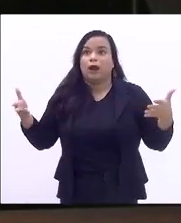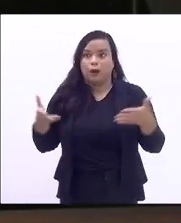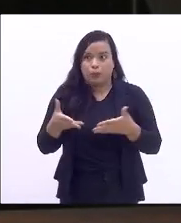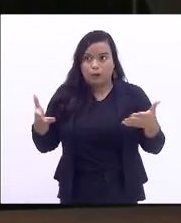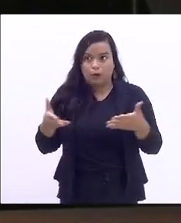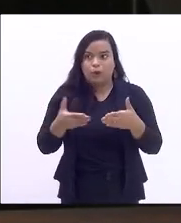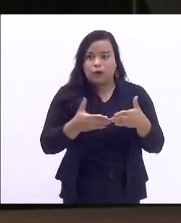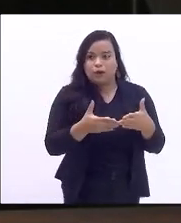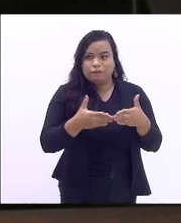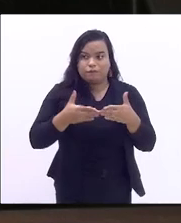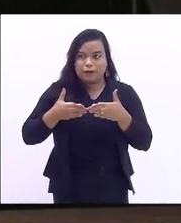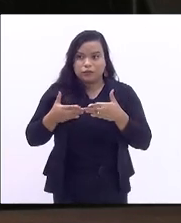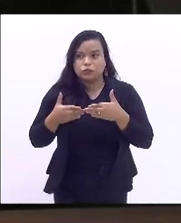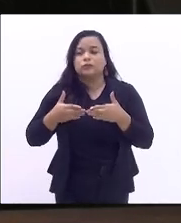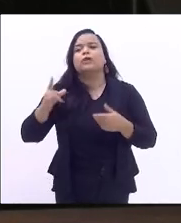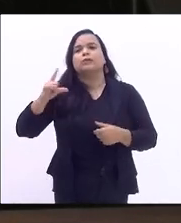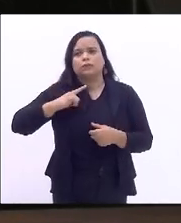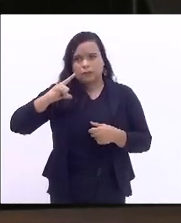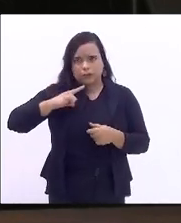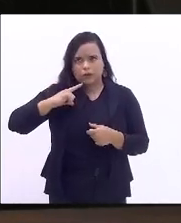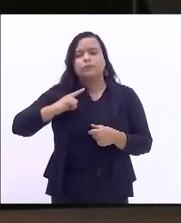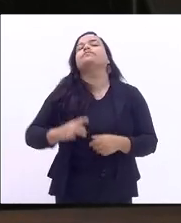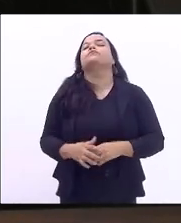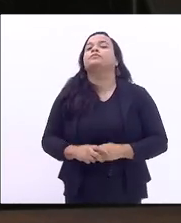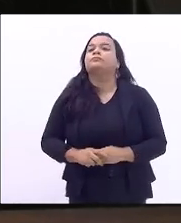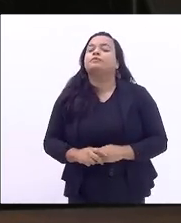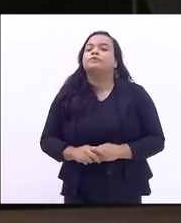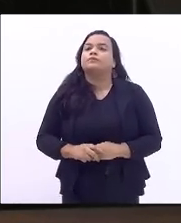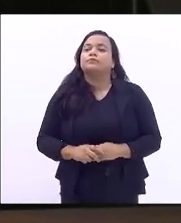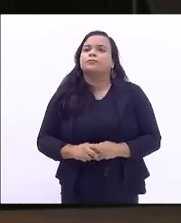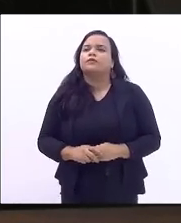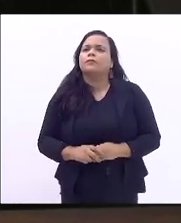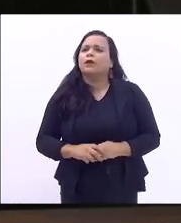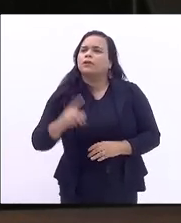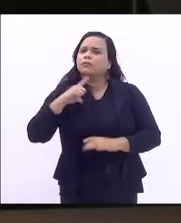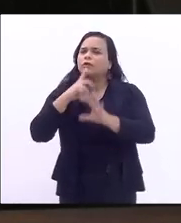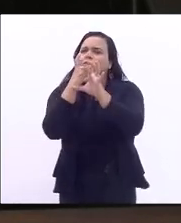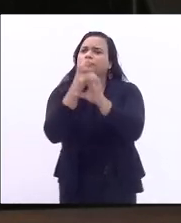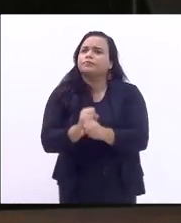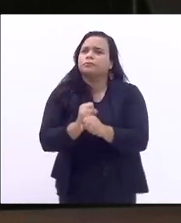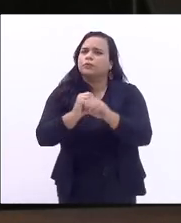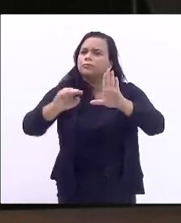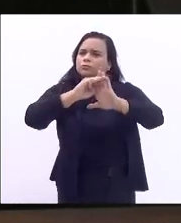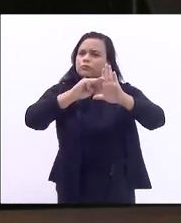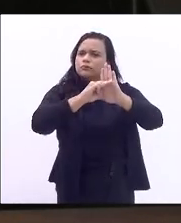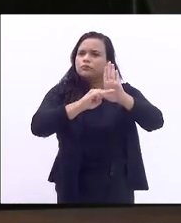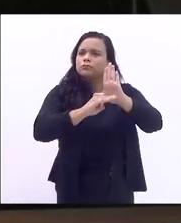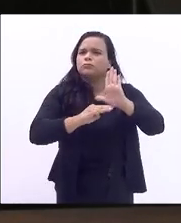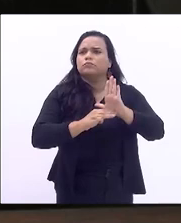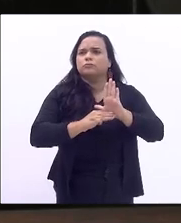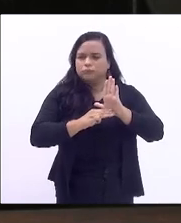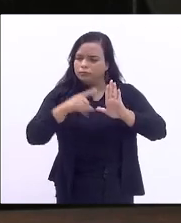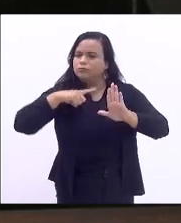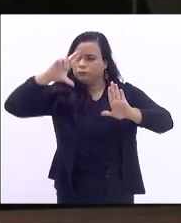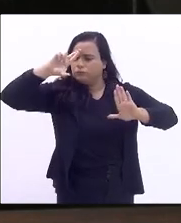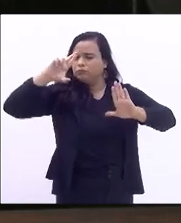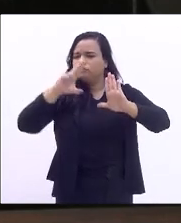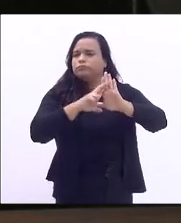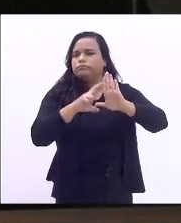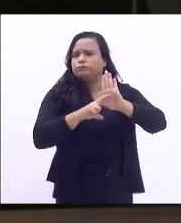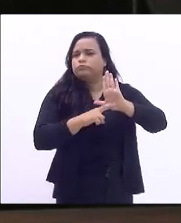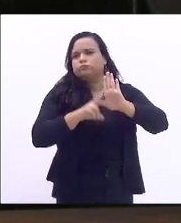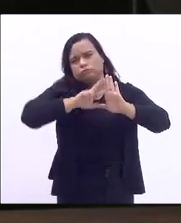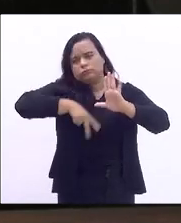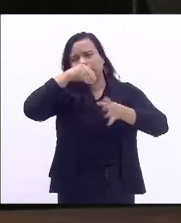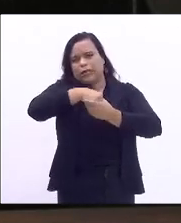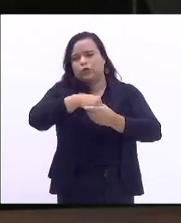Óbvio afastado ou licenciado já nos tínhamos um protocolo dentro da polícia dentro da